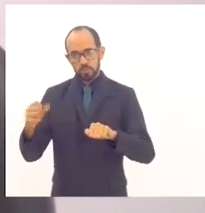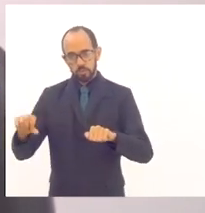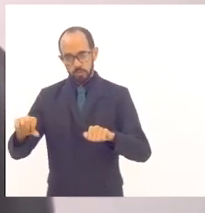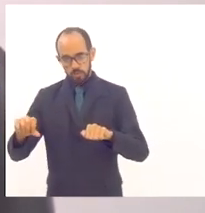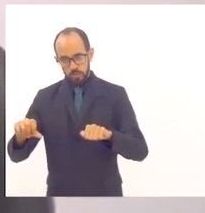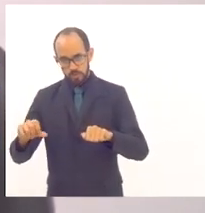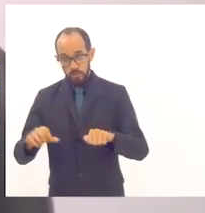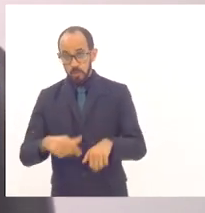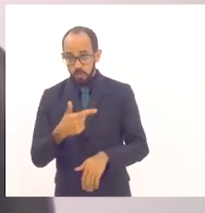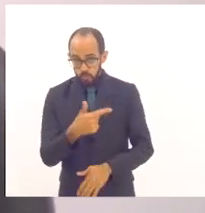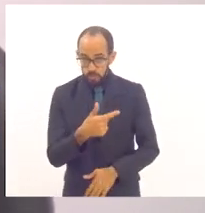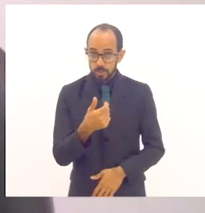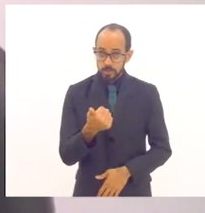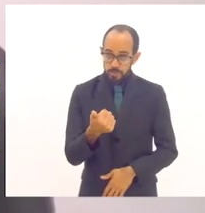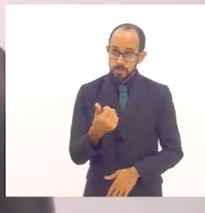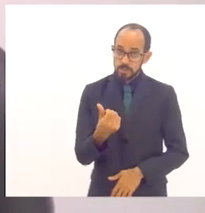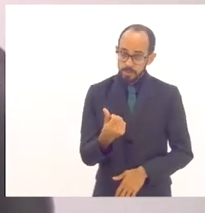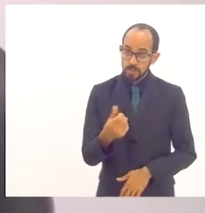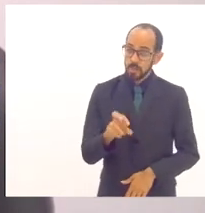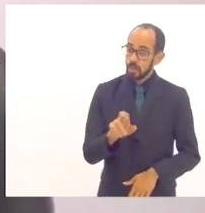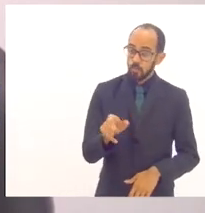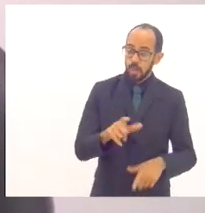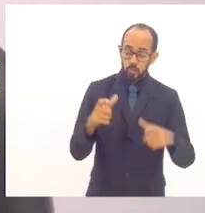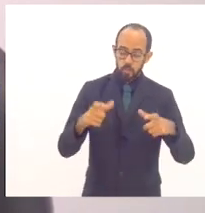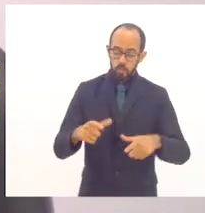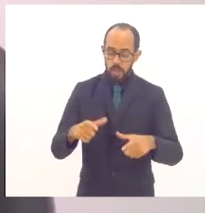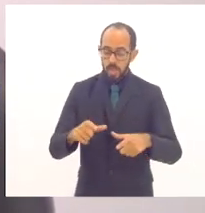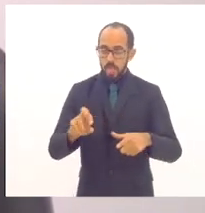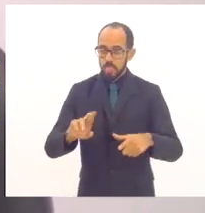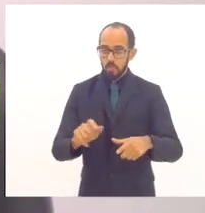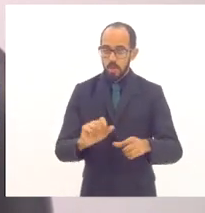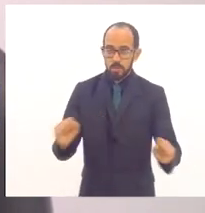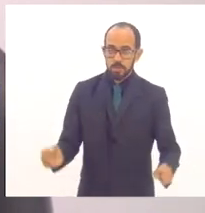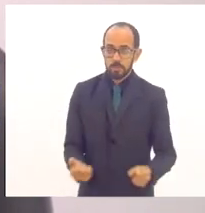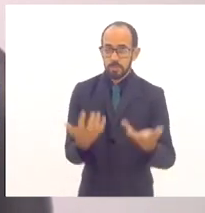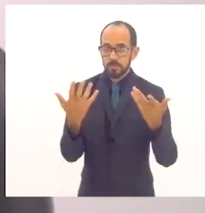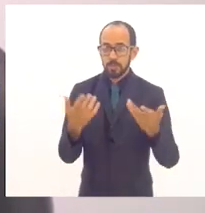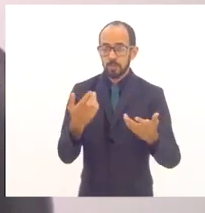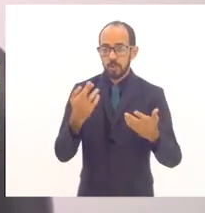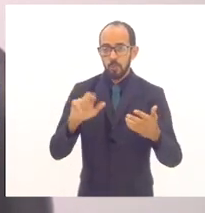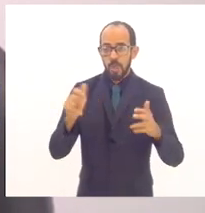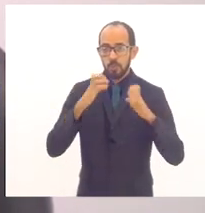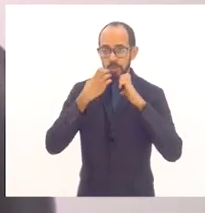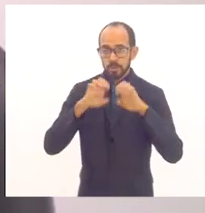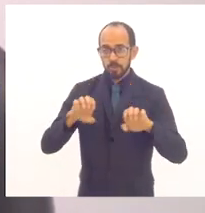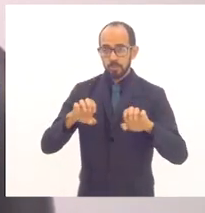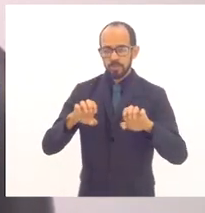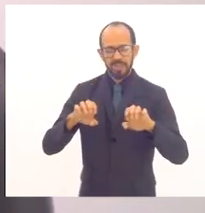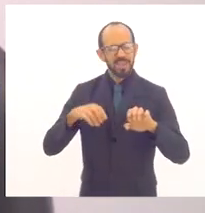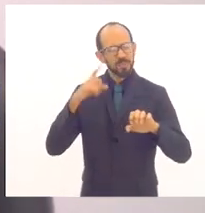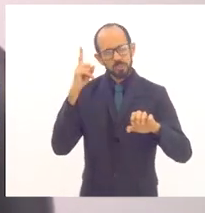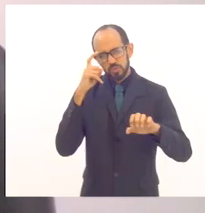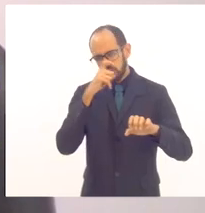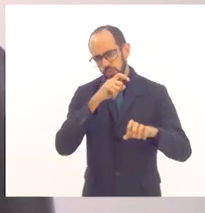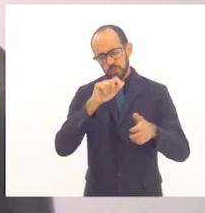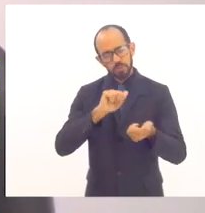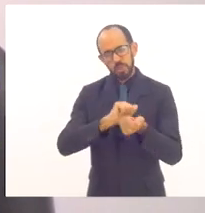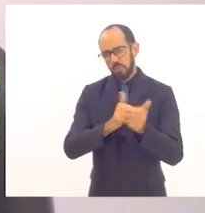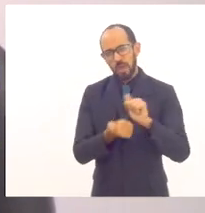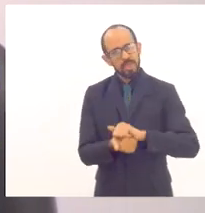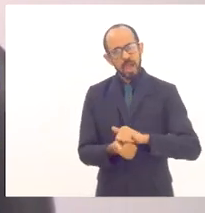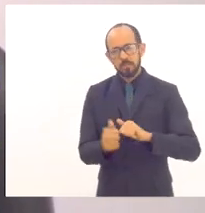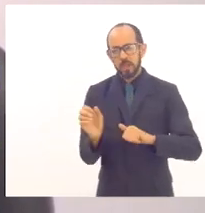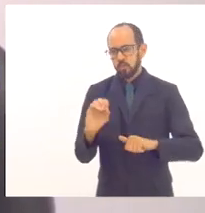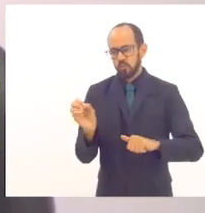ou seja, ele não é um lugar, ele não é uma celebração, ele não é uma forma de expressão, ele não se encaixa, ele nem